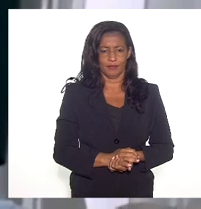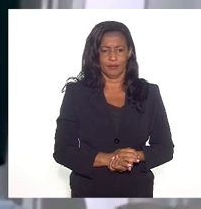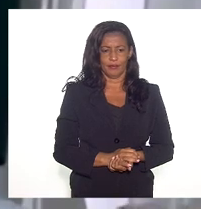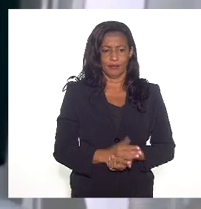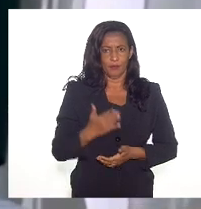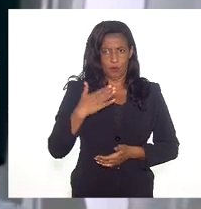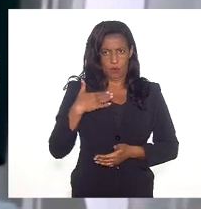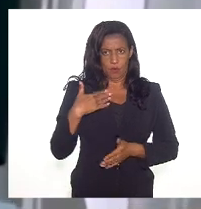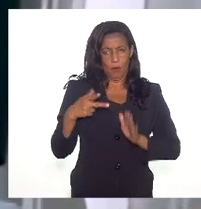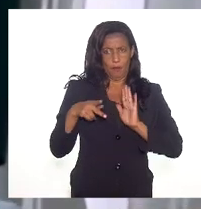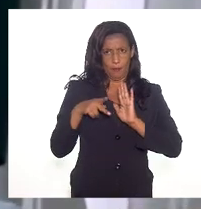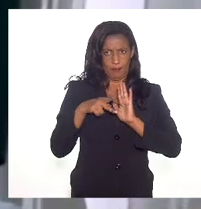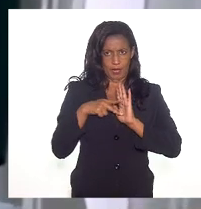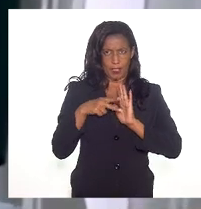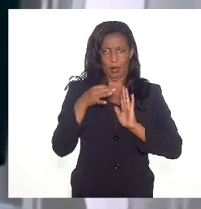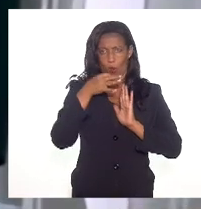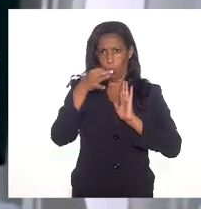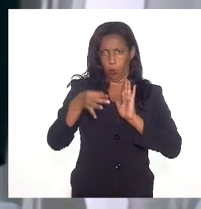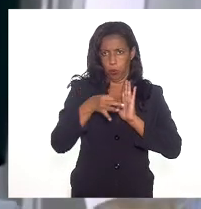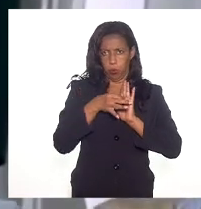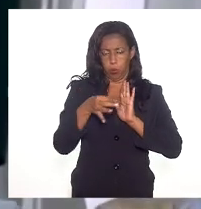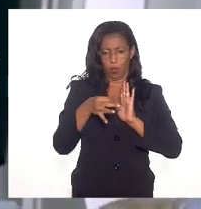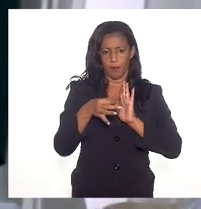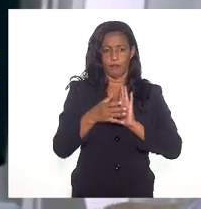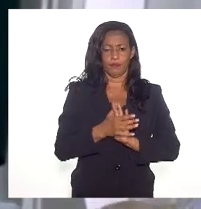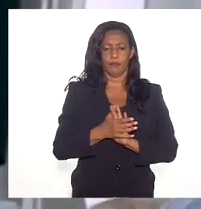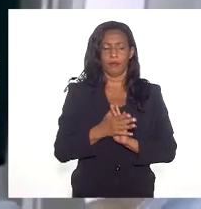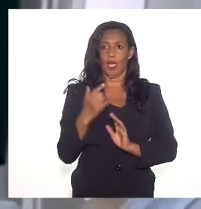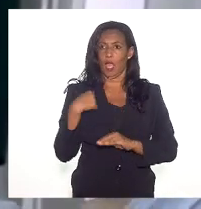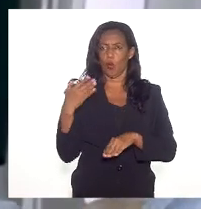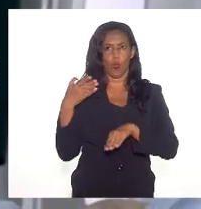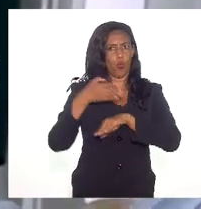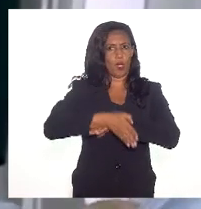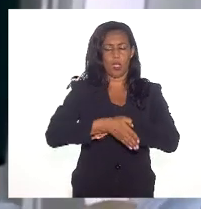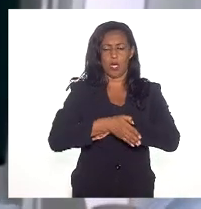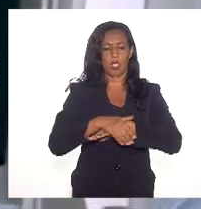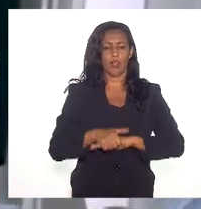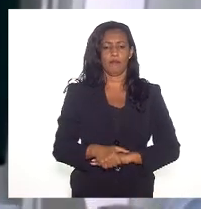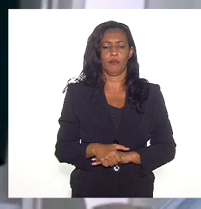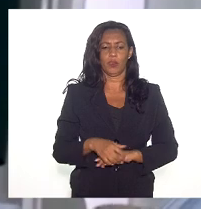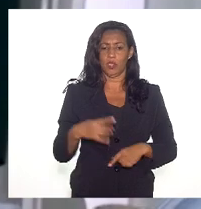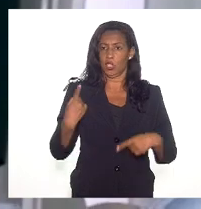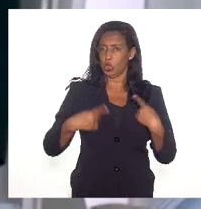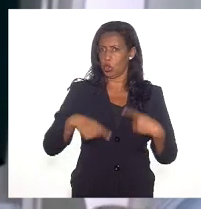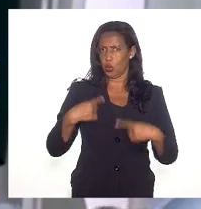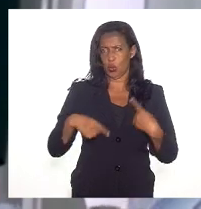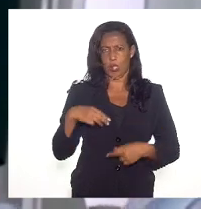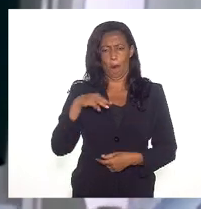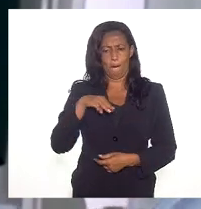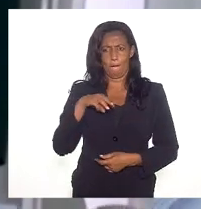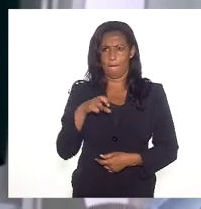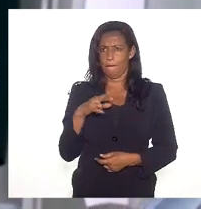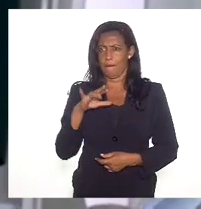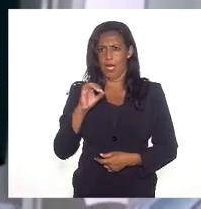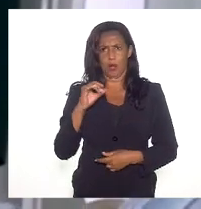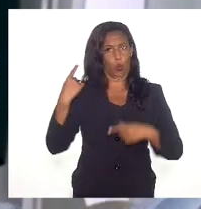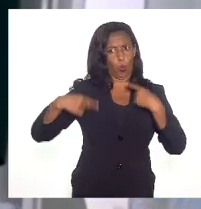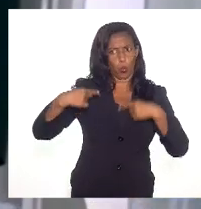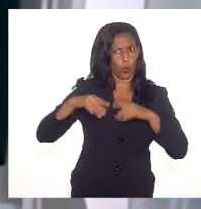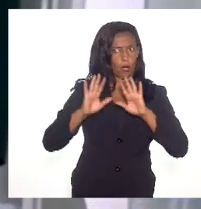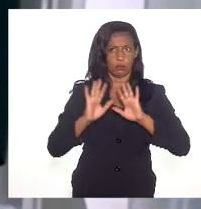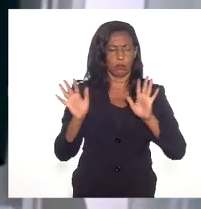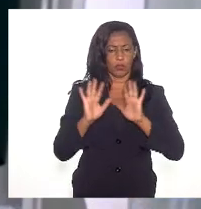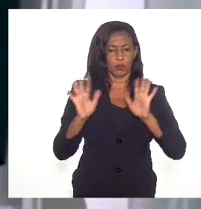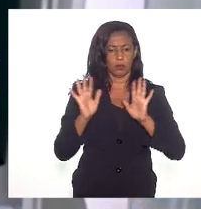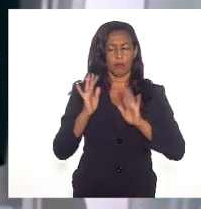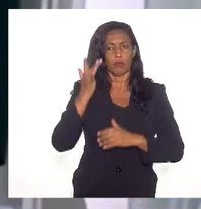no meu parecer, quem teve acesso, eu não entrei, deputado Luiz Paulo, em discussão de mérito. Eu não entrei nisso, não é? Porque